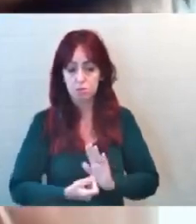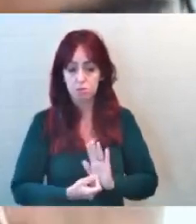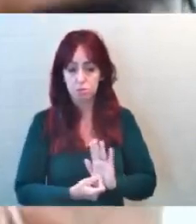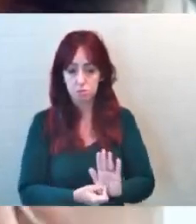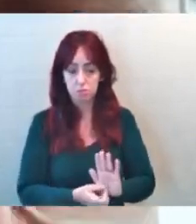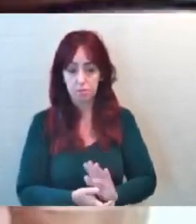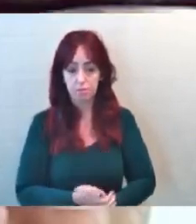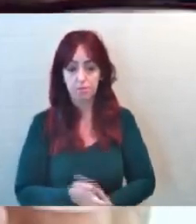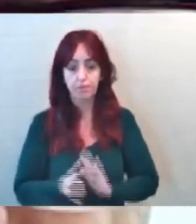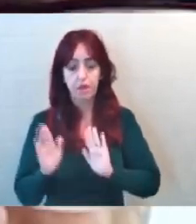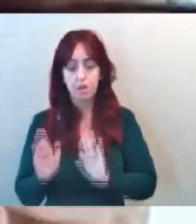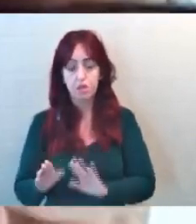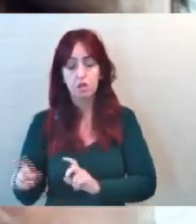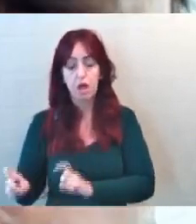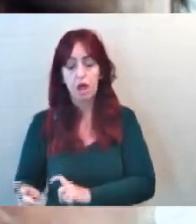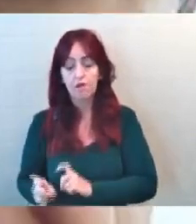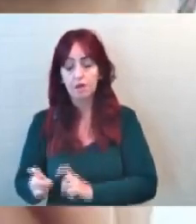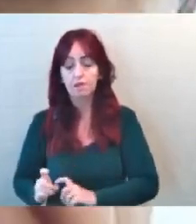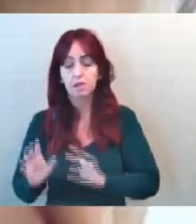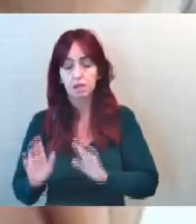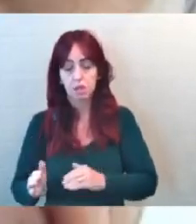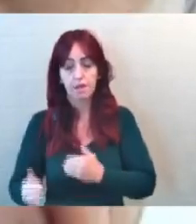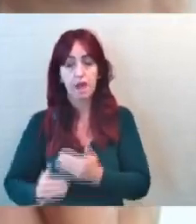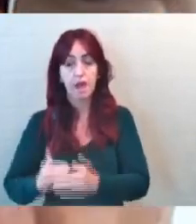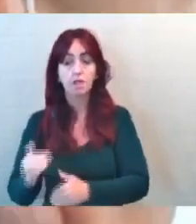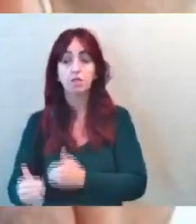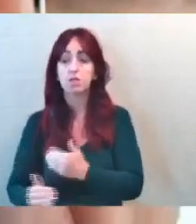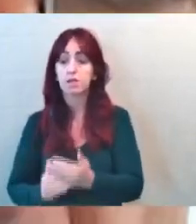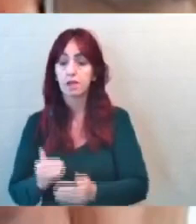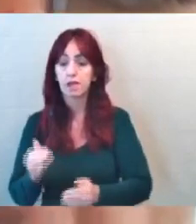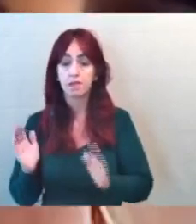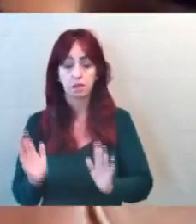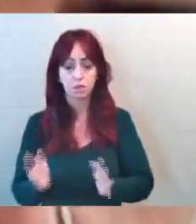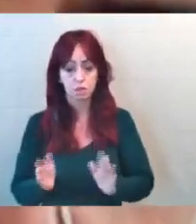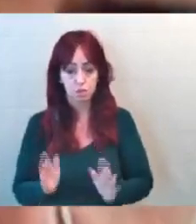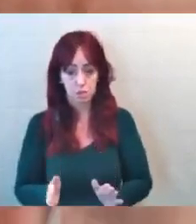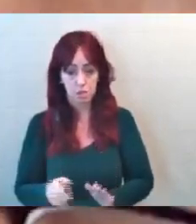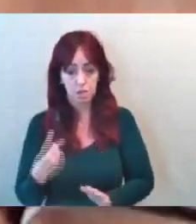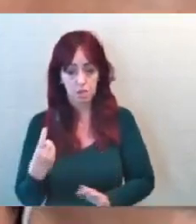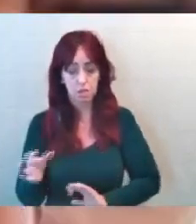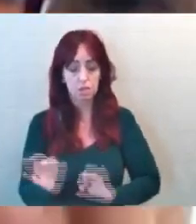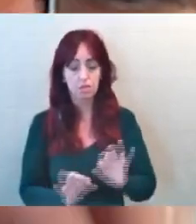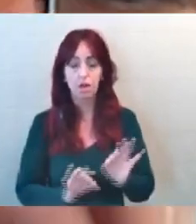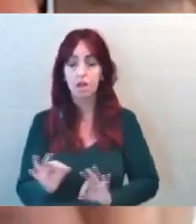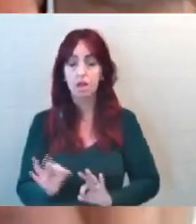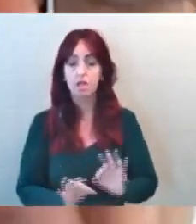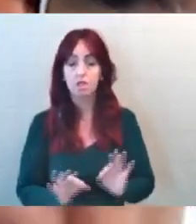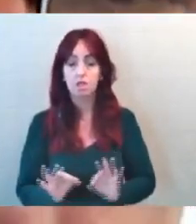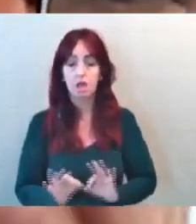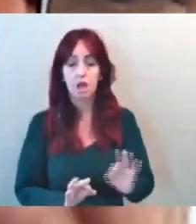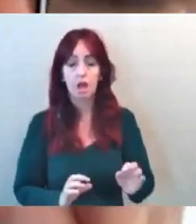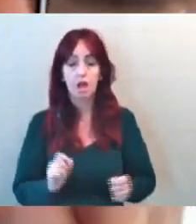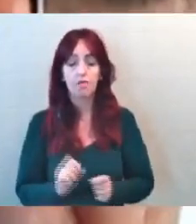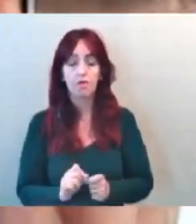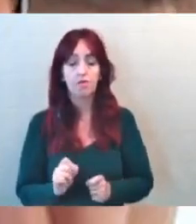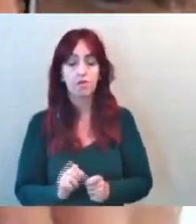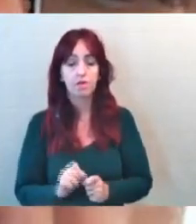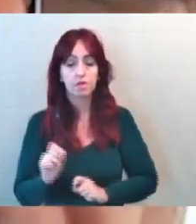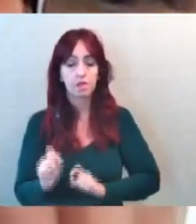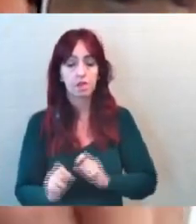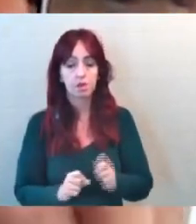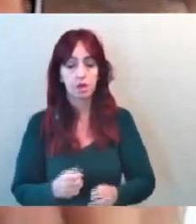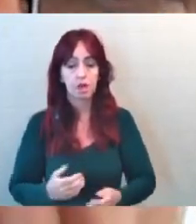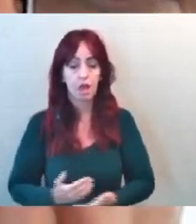A Fazenda já está bem adiantada nisso e a gente planejava fazer já